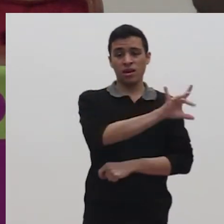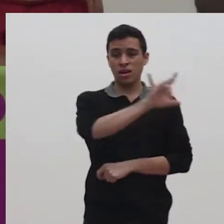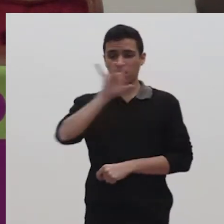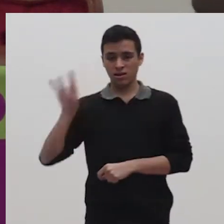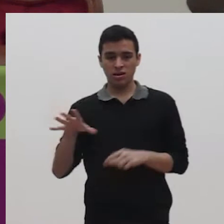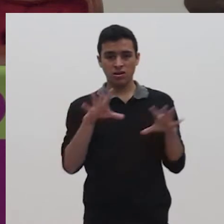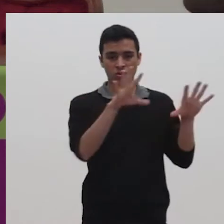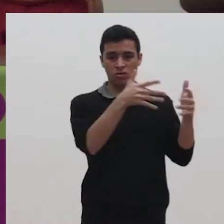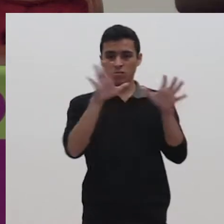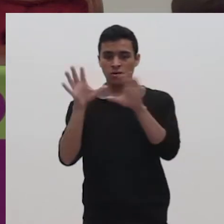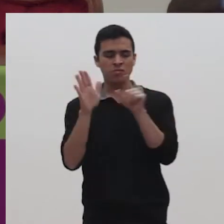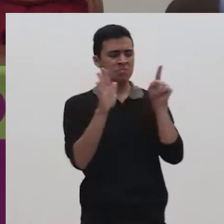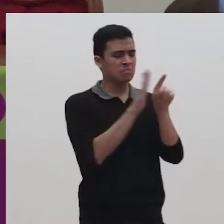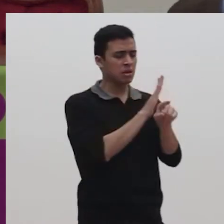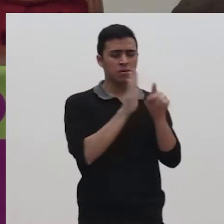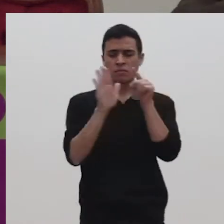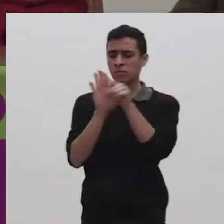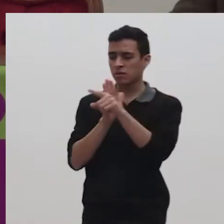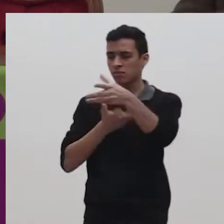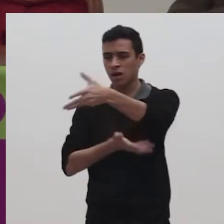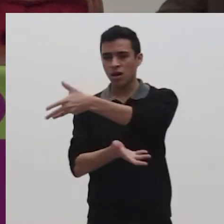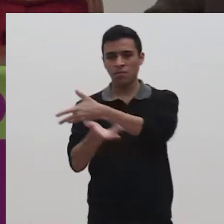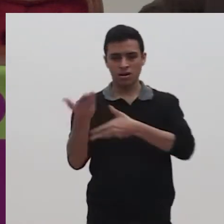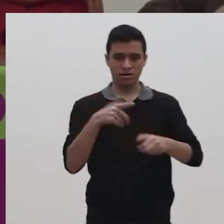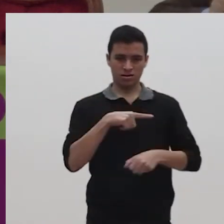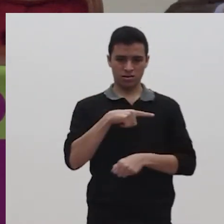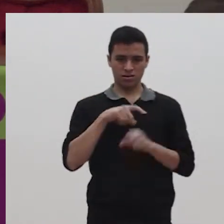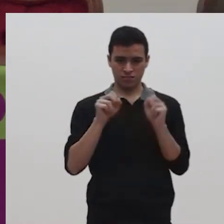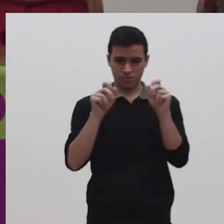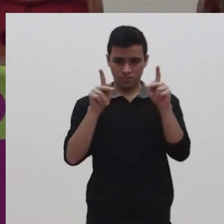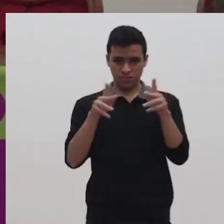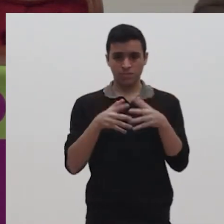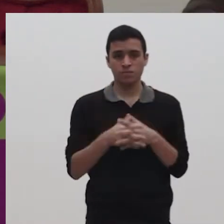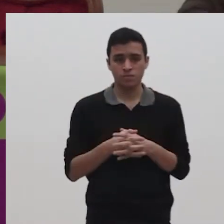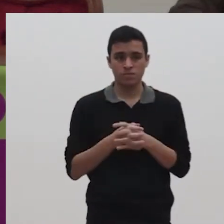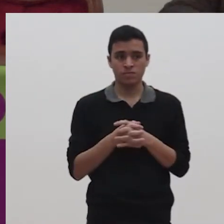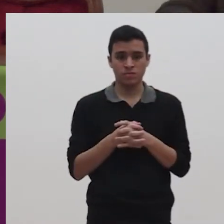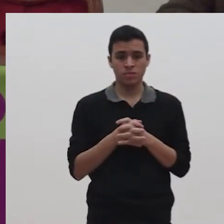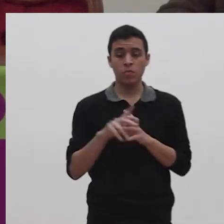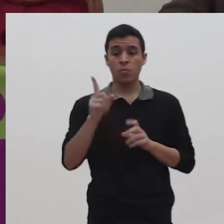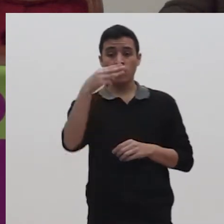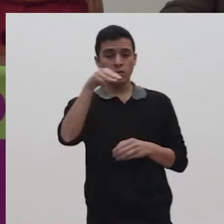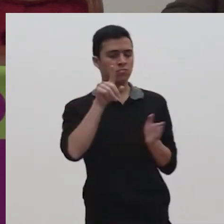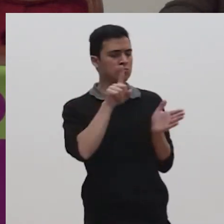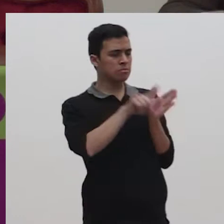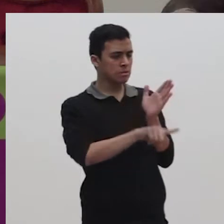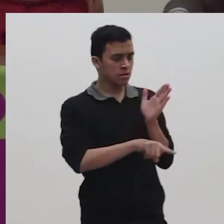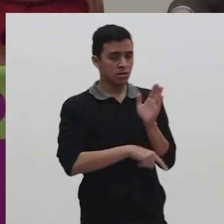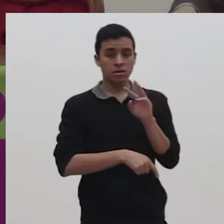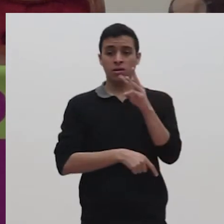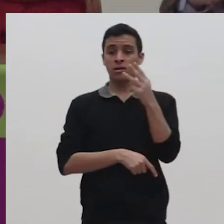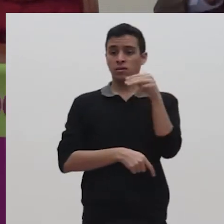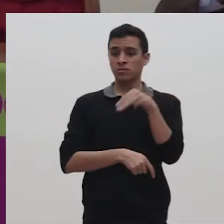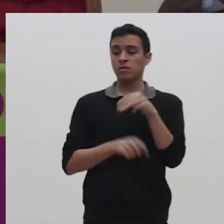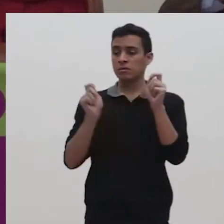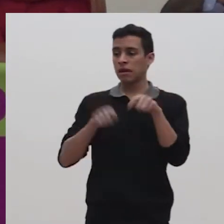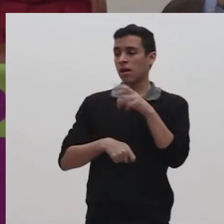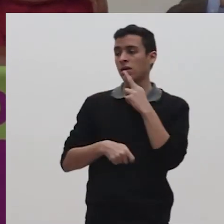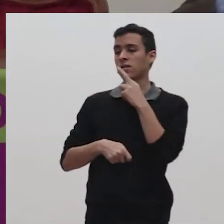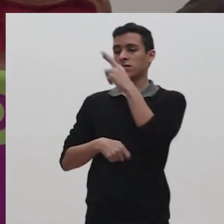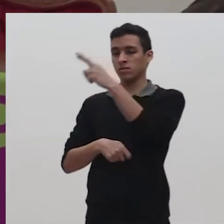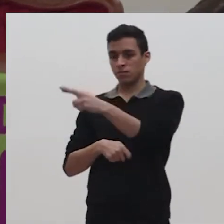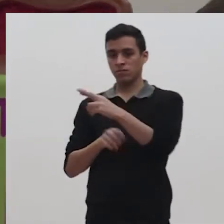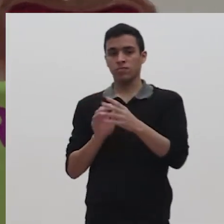uma pergunta para a outra chapa. Tá? 1 minuto para fazer a pergunta, 3 minutos para a